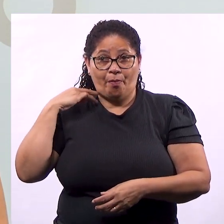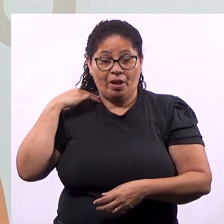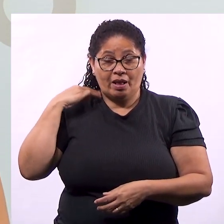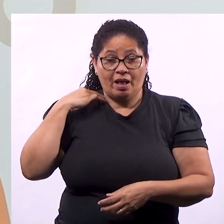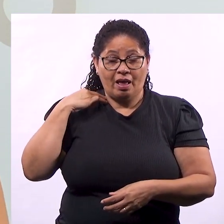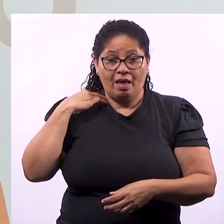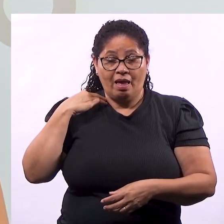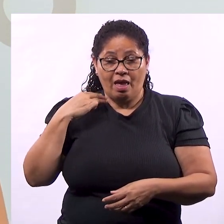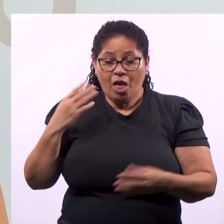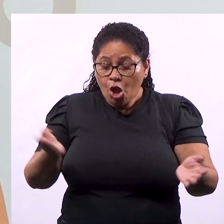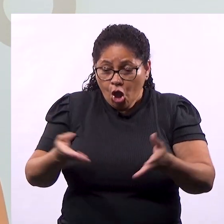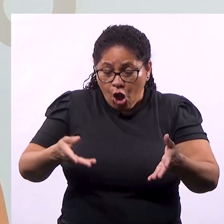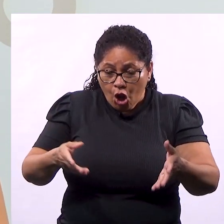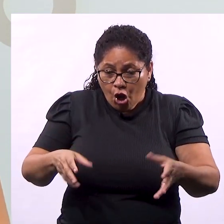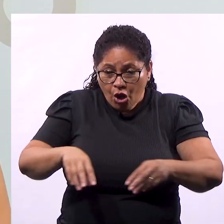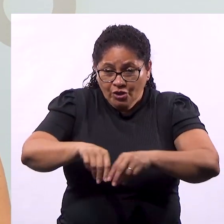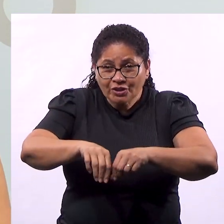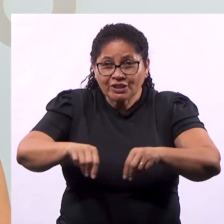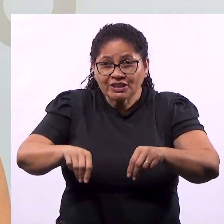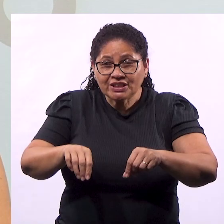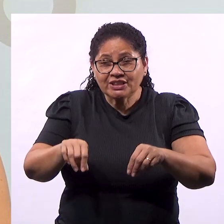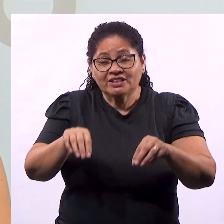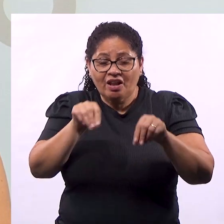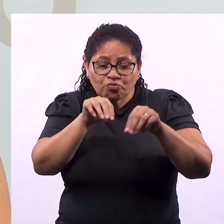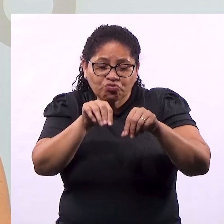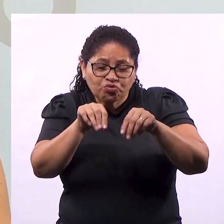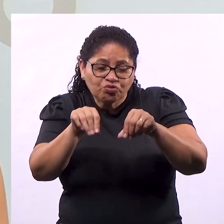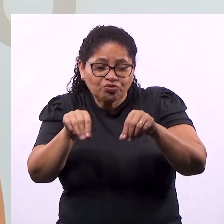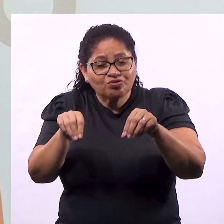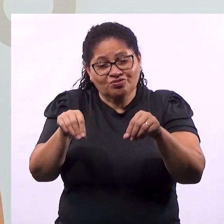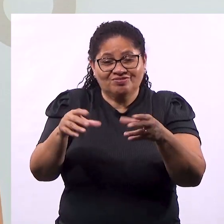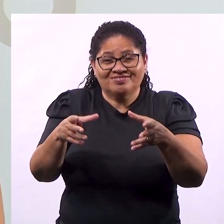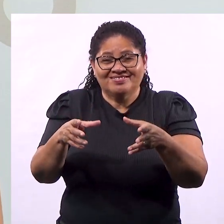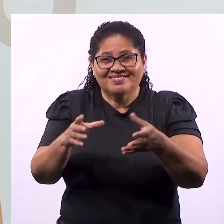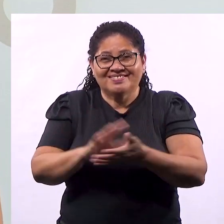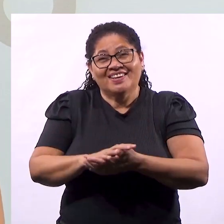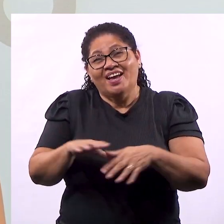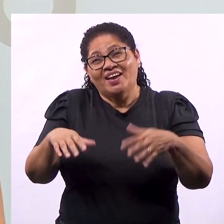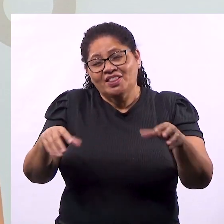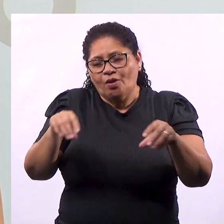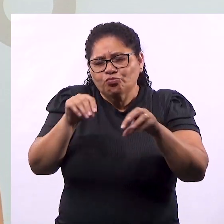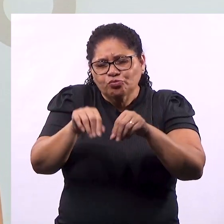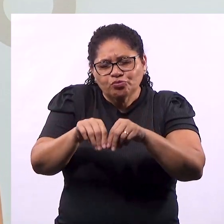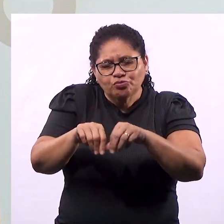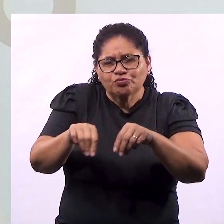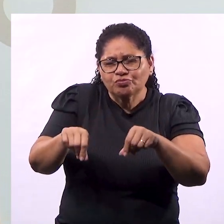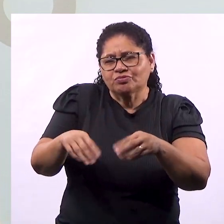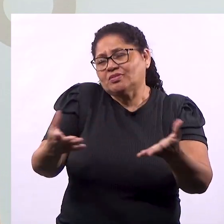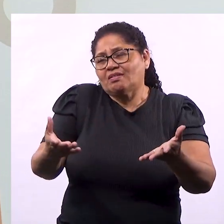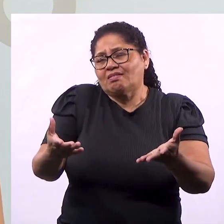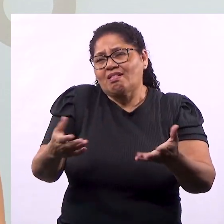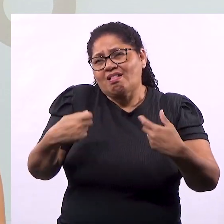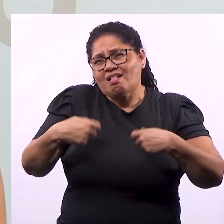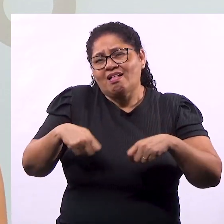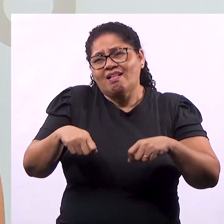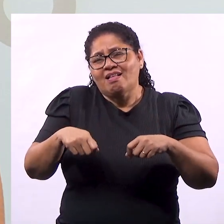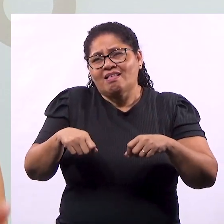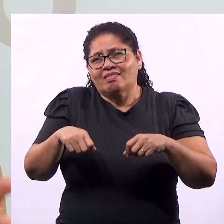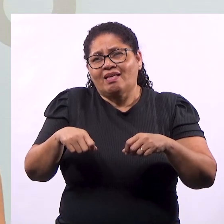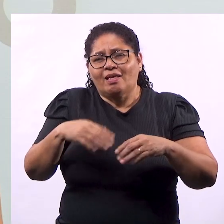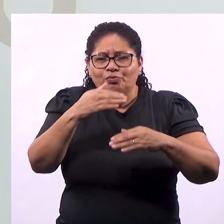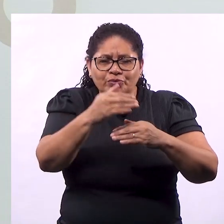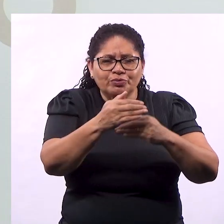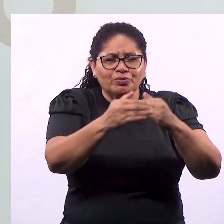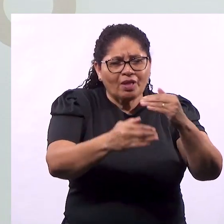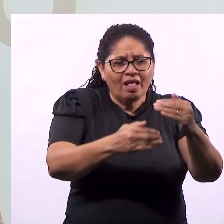Magali é hora de fofar a terra e aí ela faz assim então a gente vai fofar a terra né então a gente vai ter